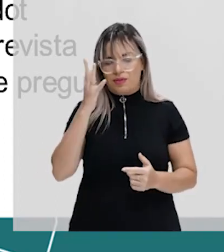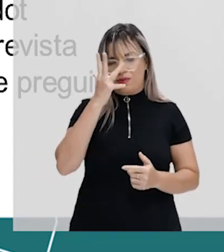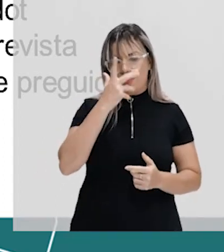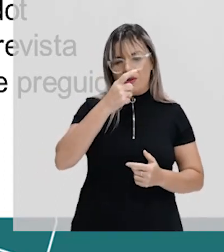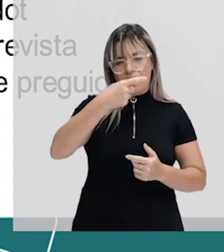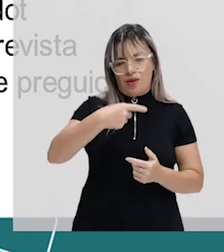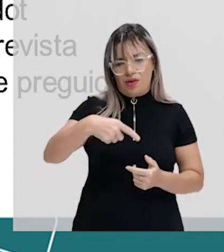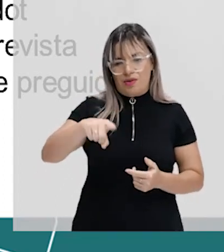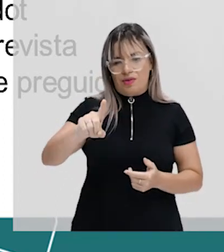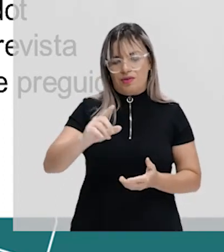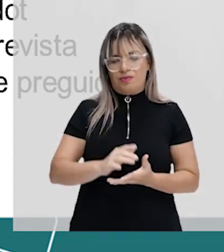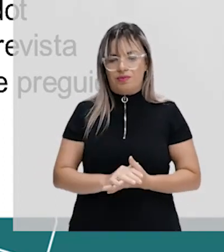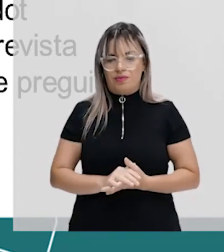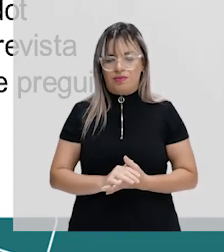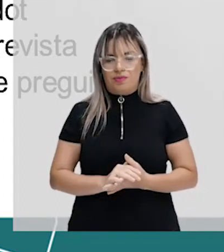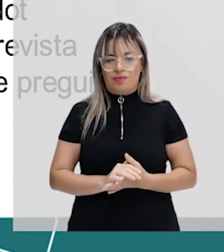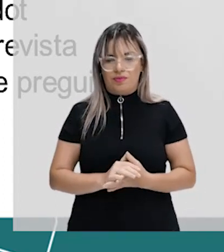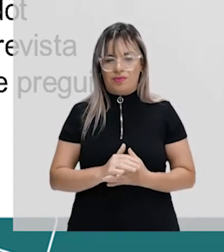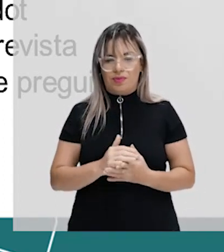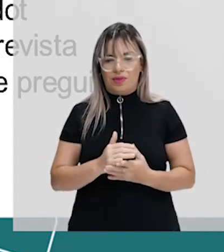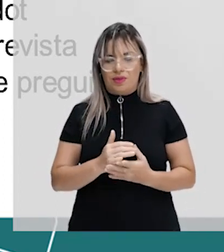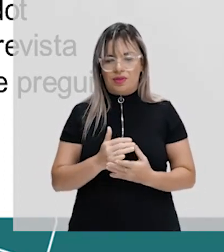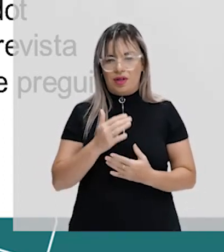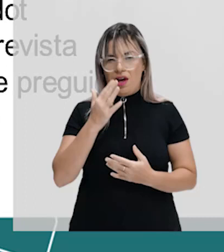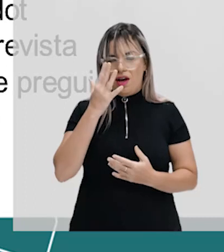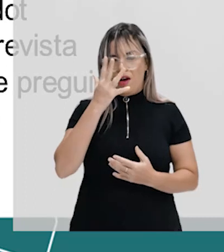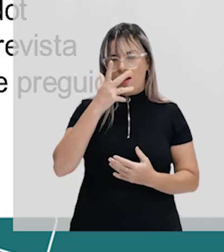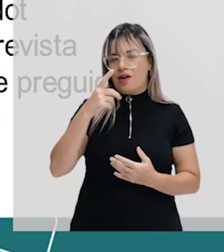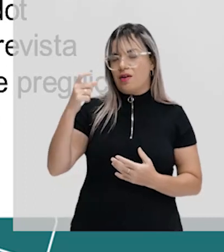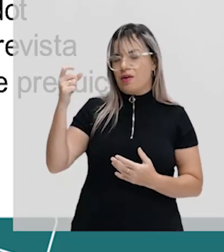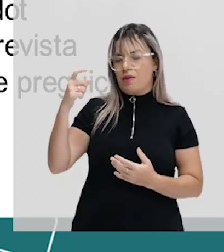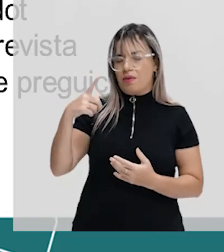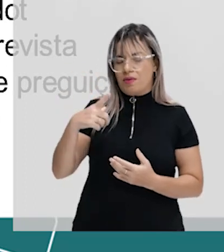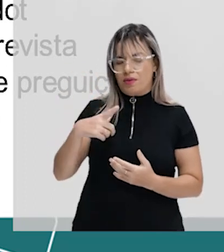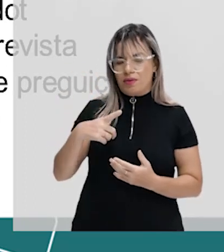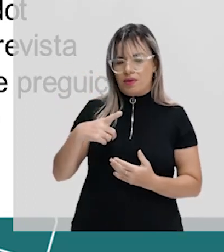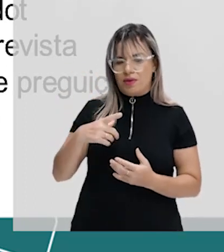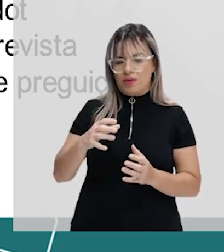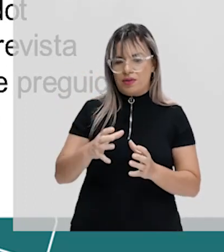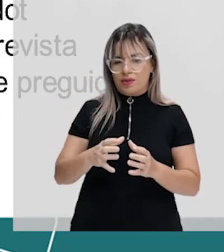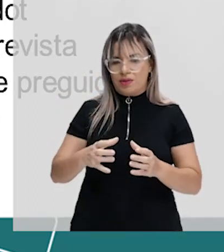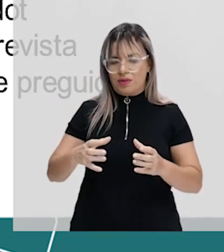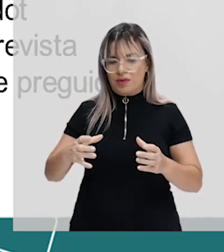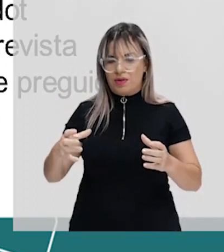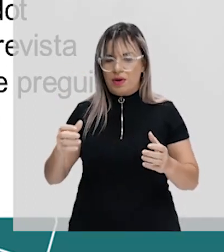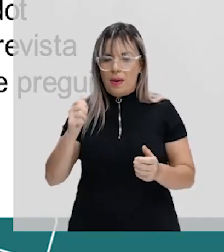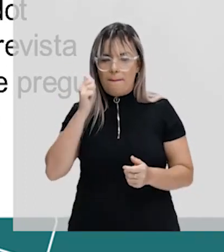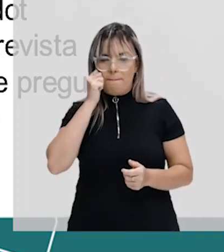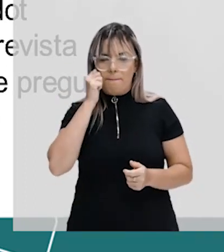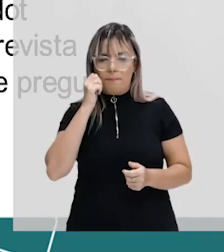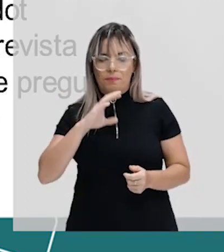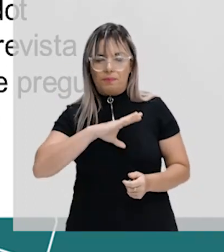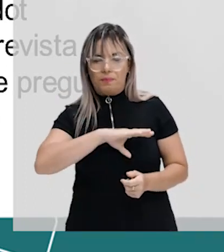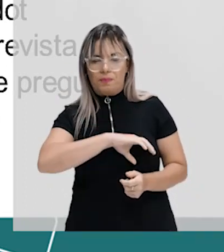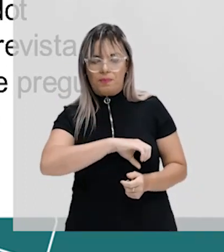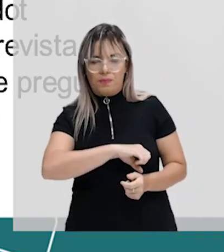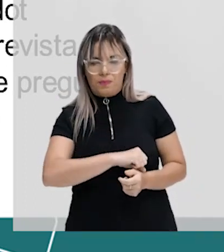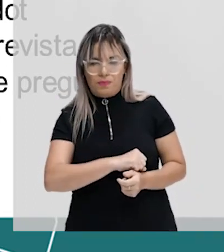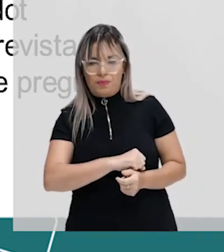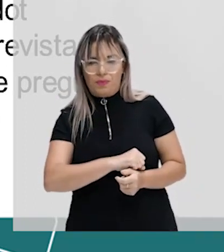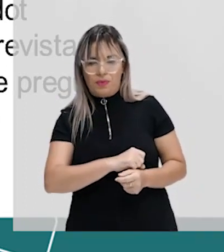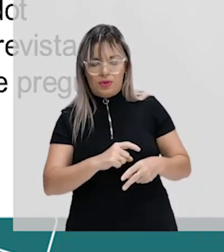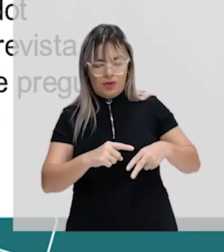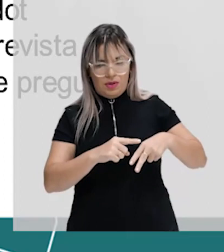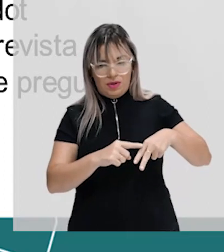eu vou. Em caras de presidentes, em grandes beijos de amor, em dentes,